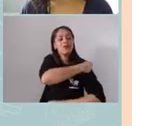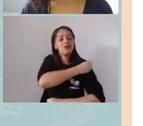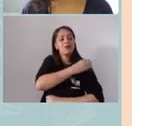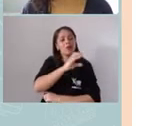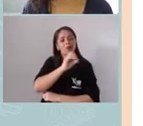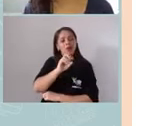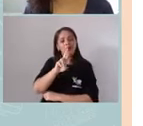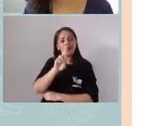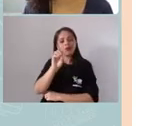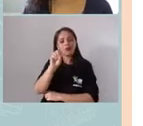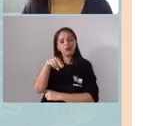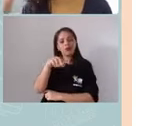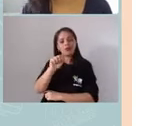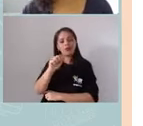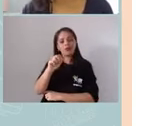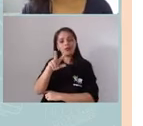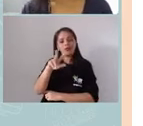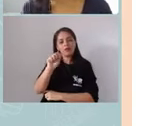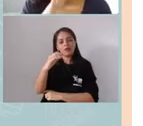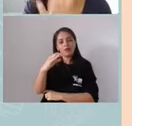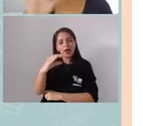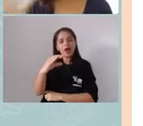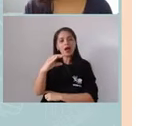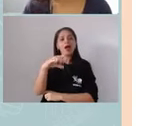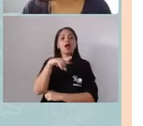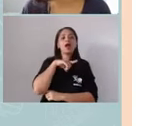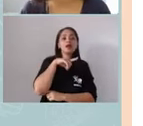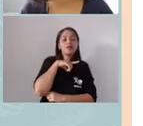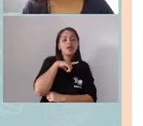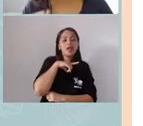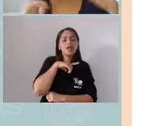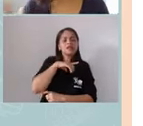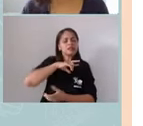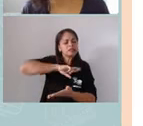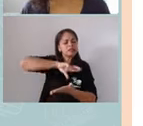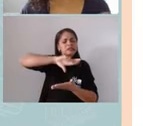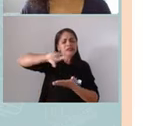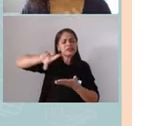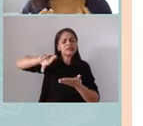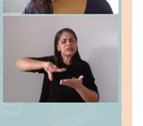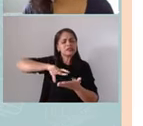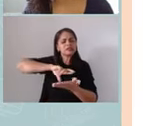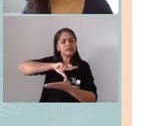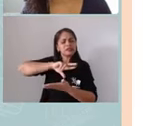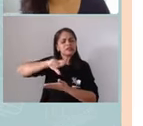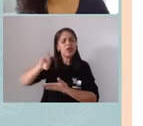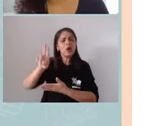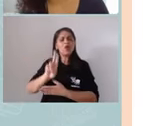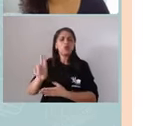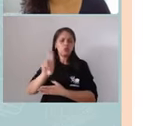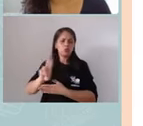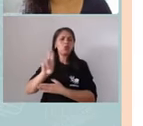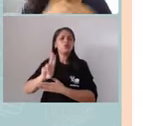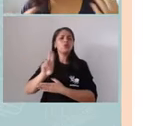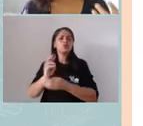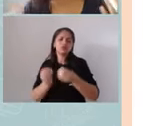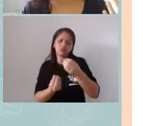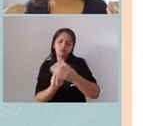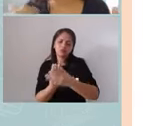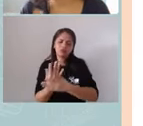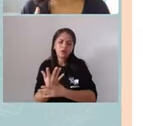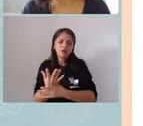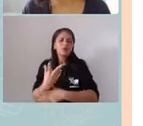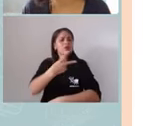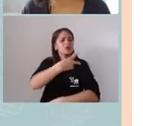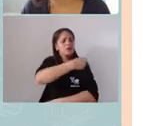de vírus enfraquecido ou inativado. E existem várias outras vacinas. Essa é, inclusive, a maneira mais clássica, mais comum de se produzir vacinas. Então, muitas das